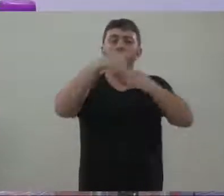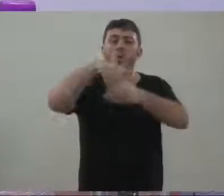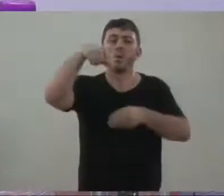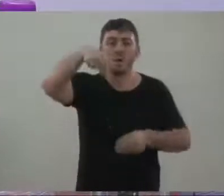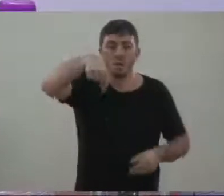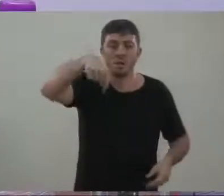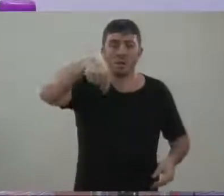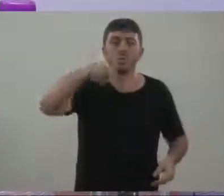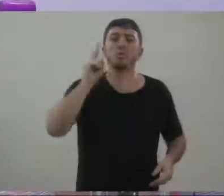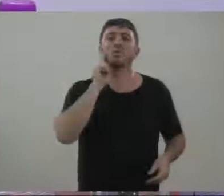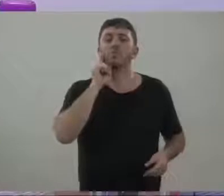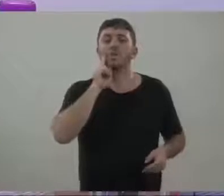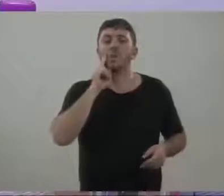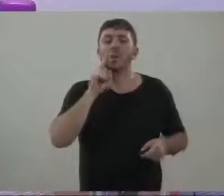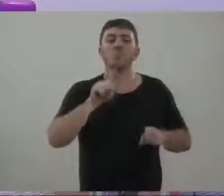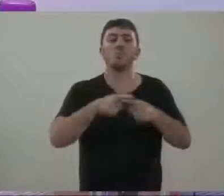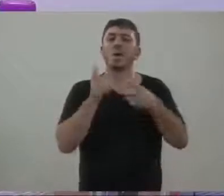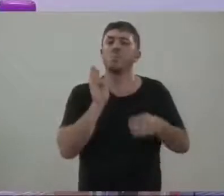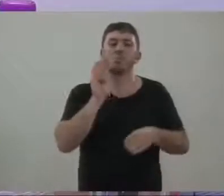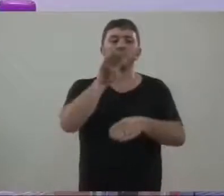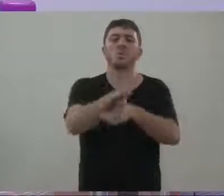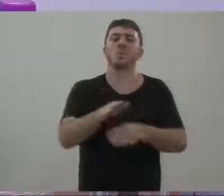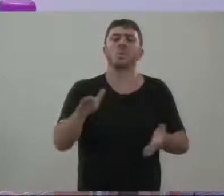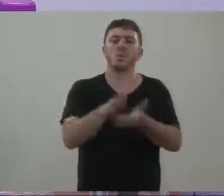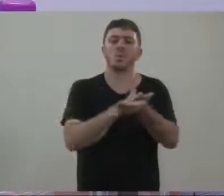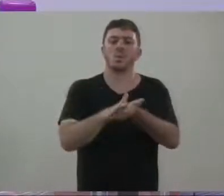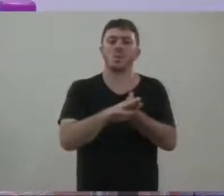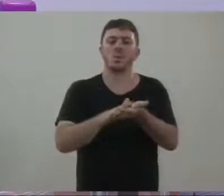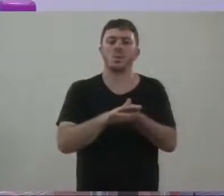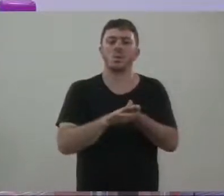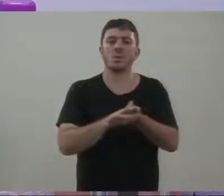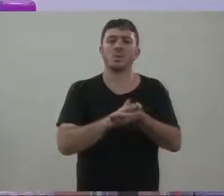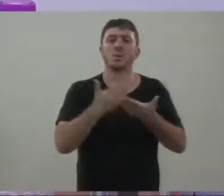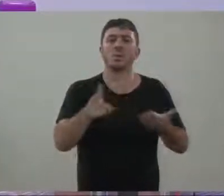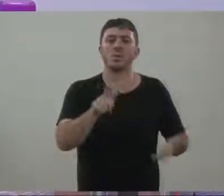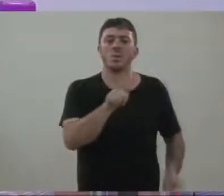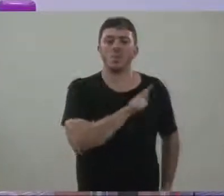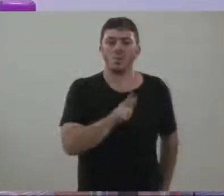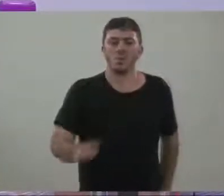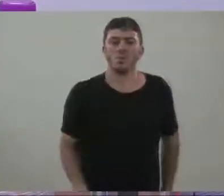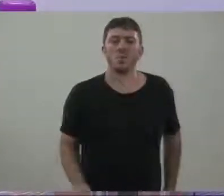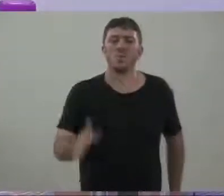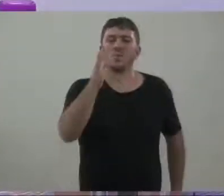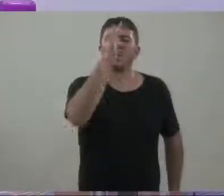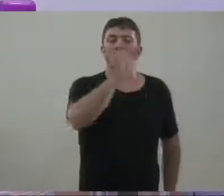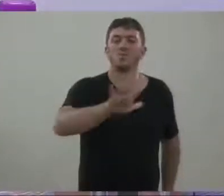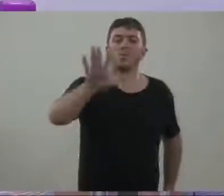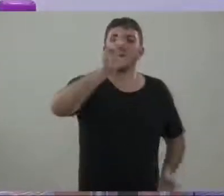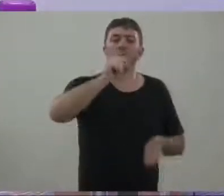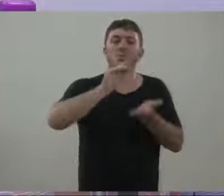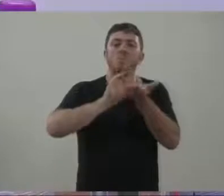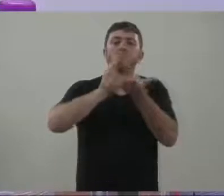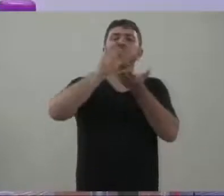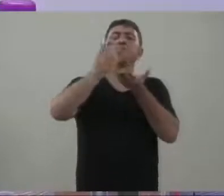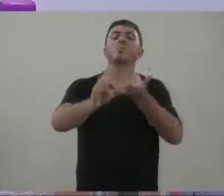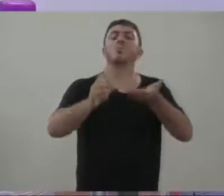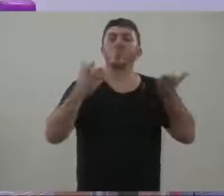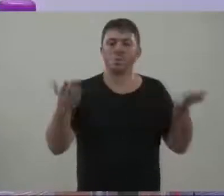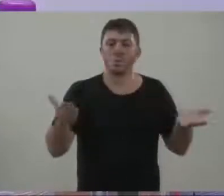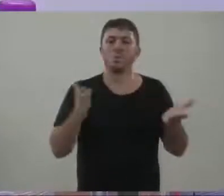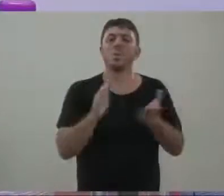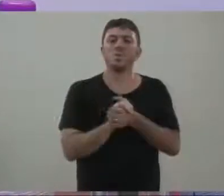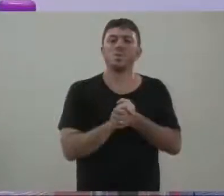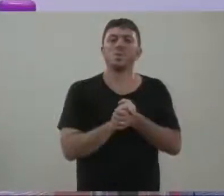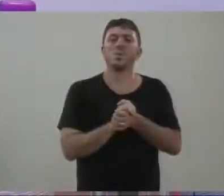Tivemos que correr atrás. Temos aí essa verba que vem do governo federal, esse mensal, que o povo não entende. O povo fala, para o governo federal veio 9 milhões. 8 milhões e 800,